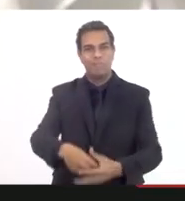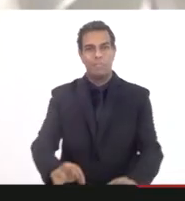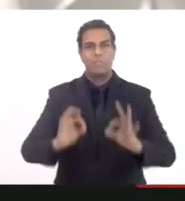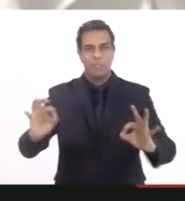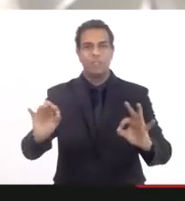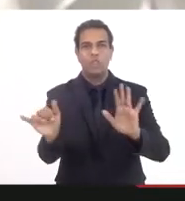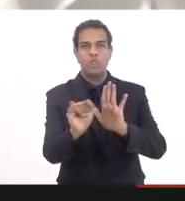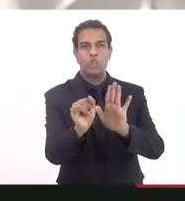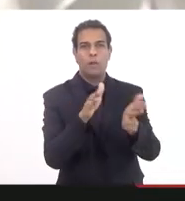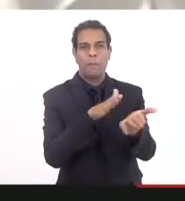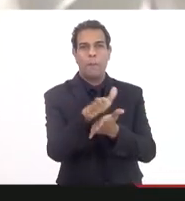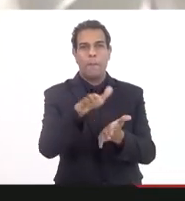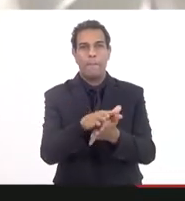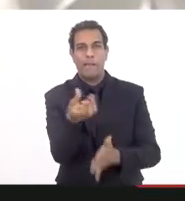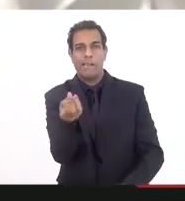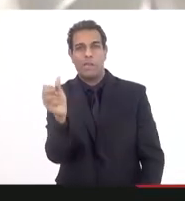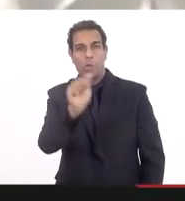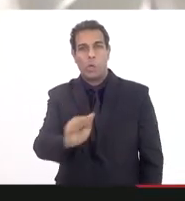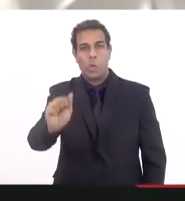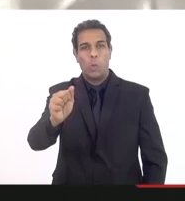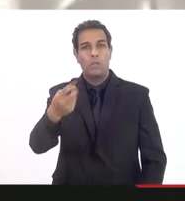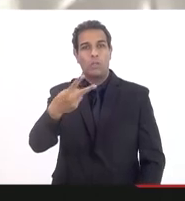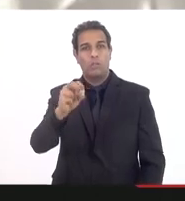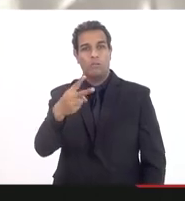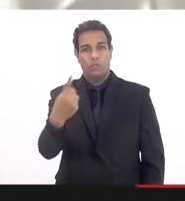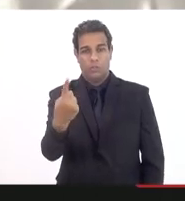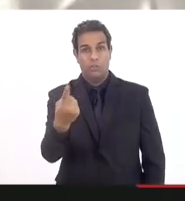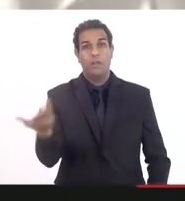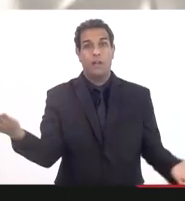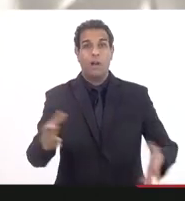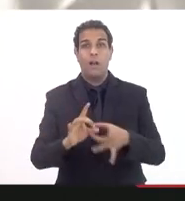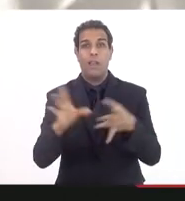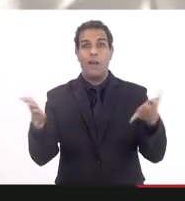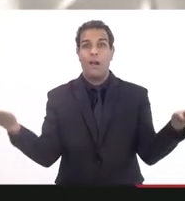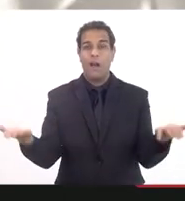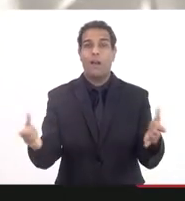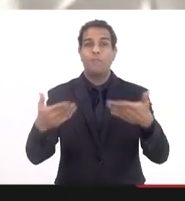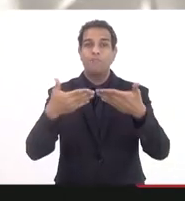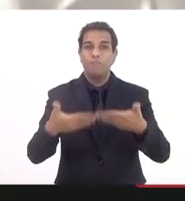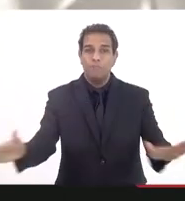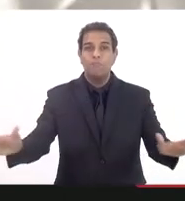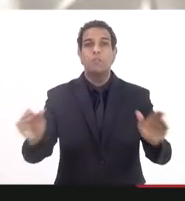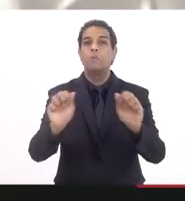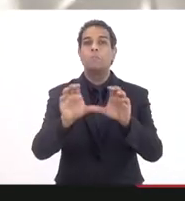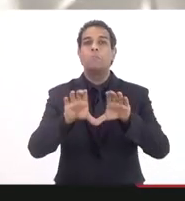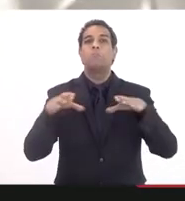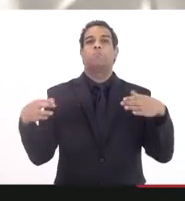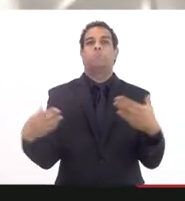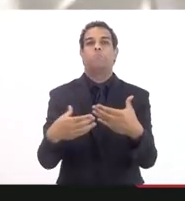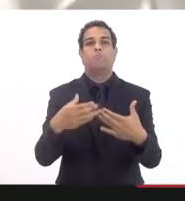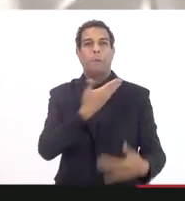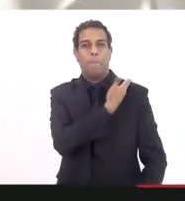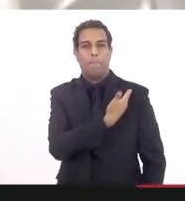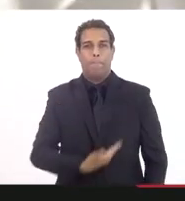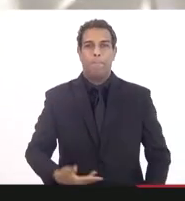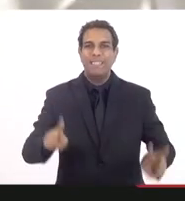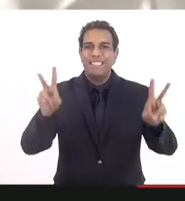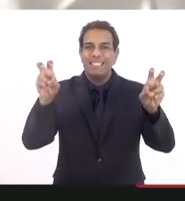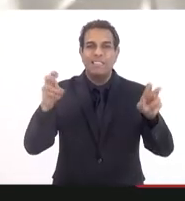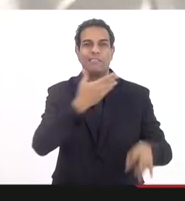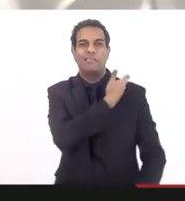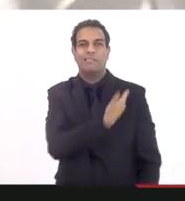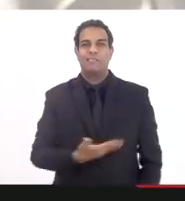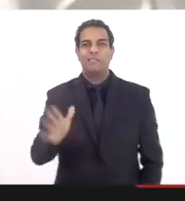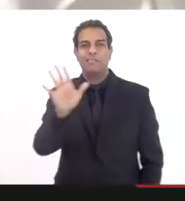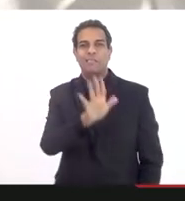edital publicado em 6 de agosto de 2021, declaro abertos os trabalhos da audiência pública com o tema de estadual de